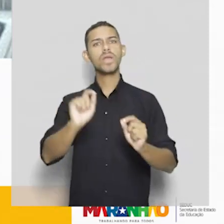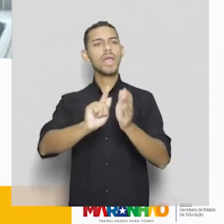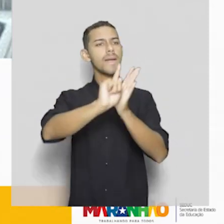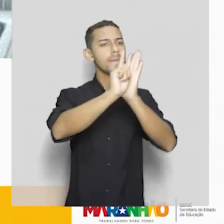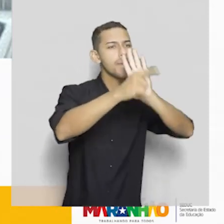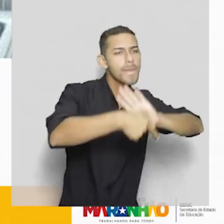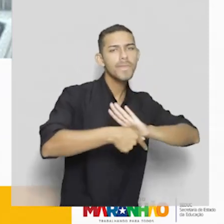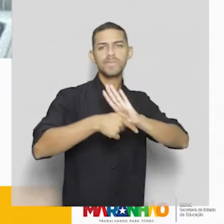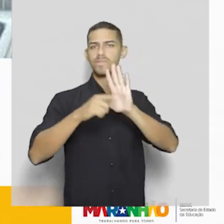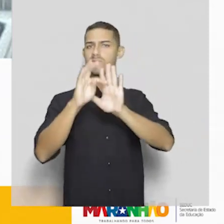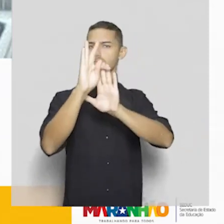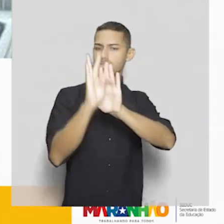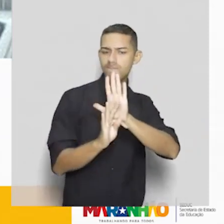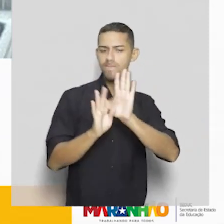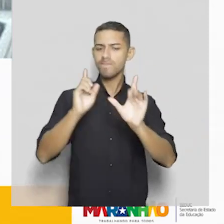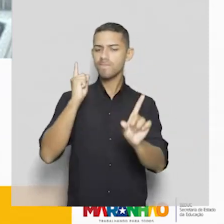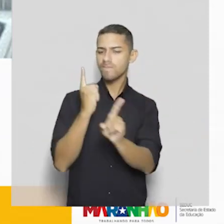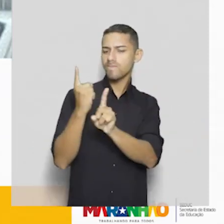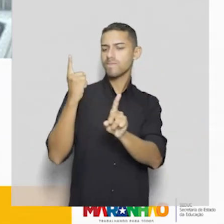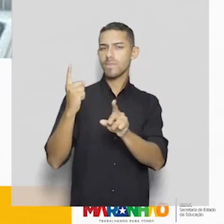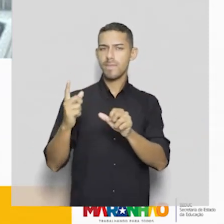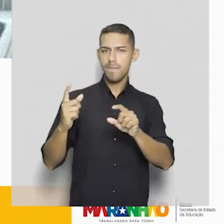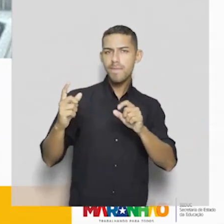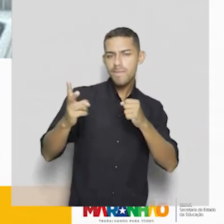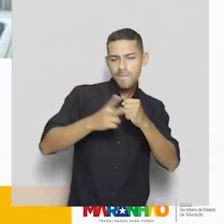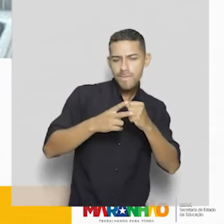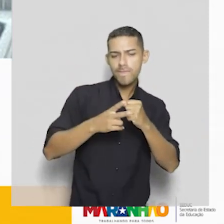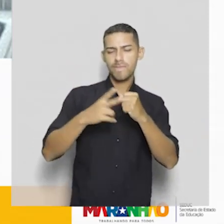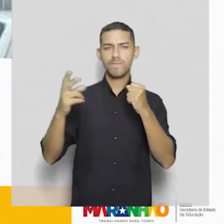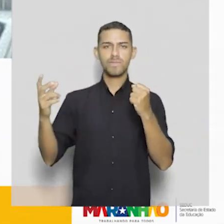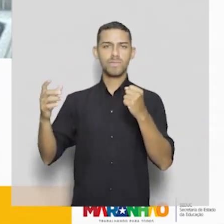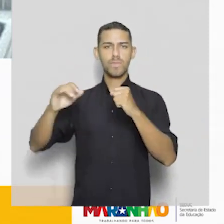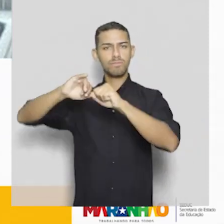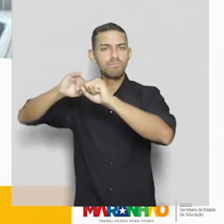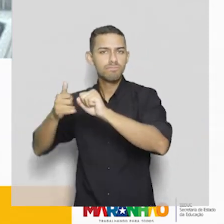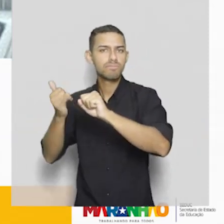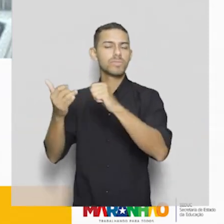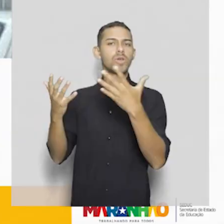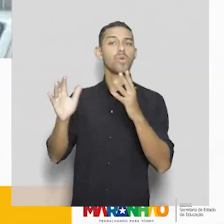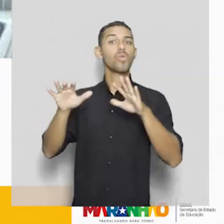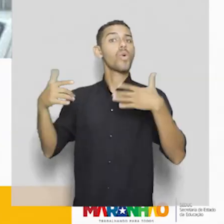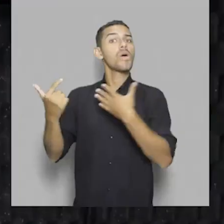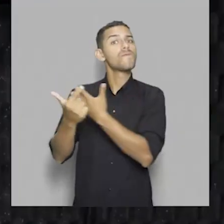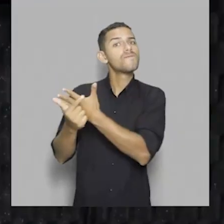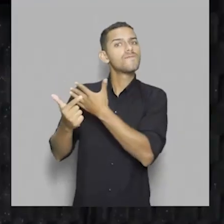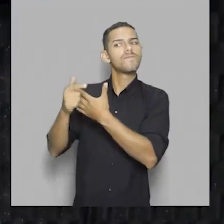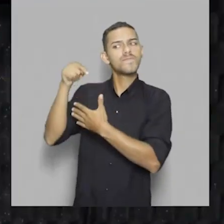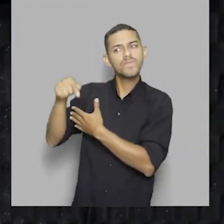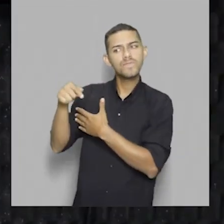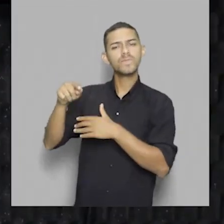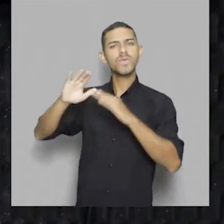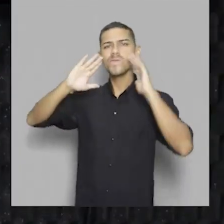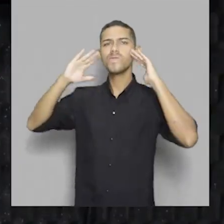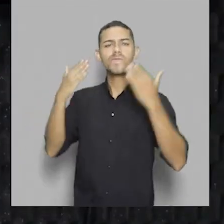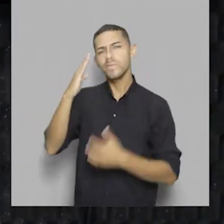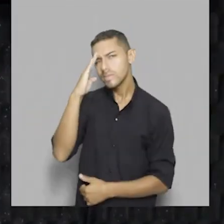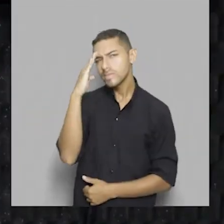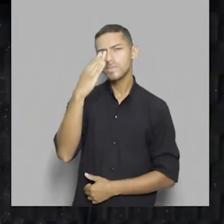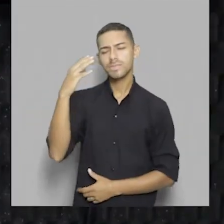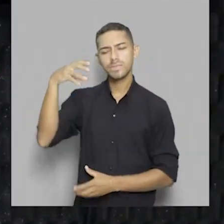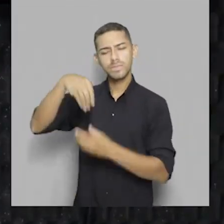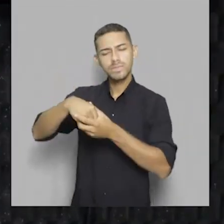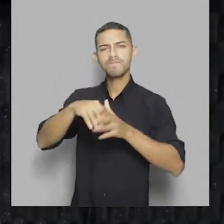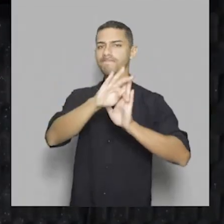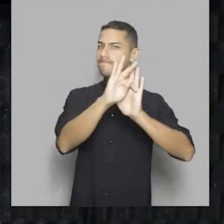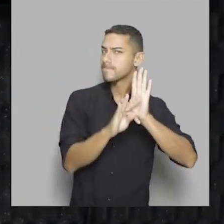aquele substantivo, aquele verbo, aquele adjetivo, qual é a função dele no texto.